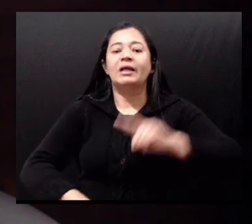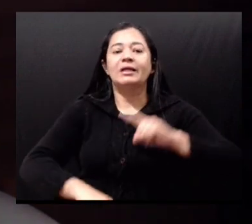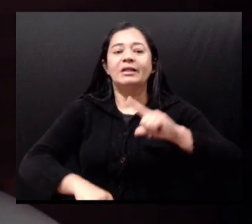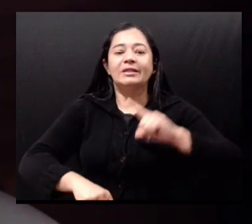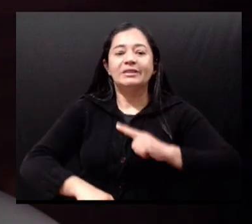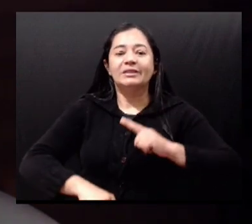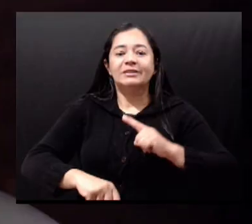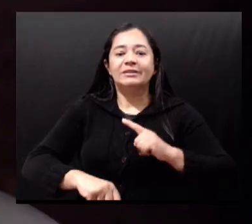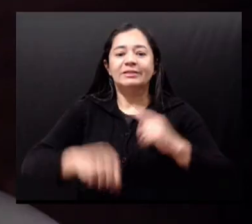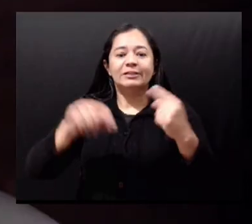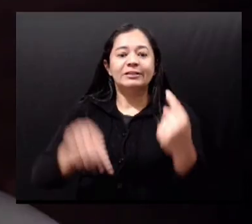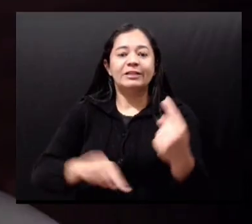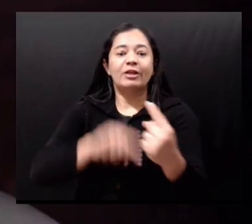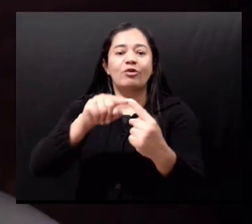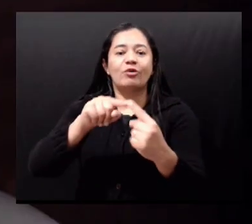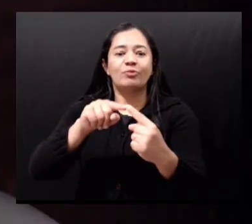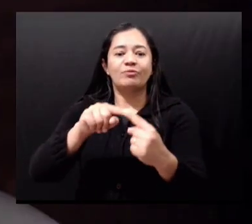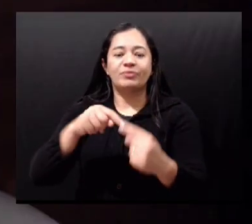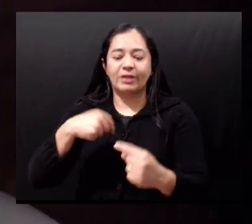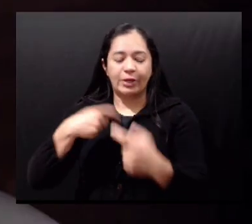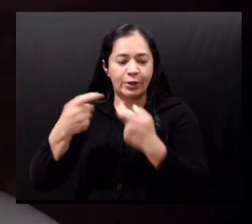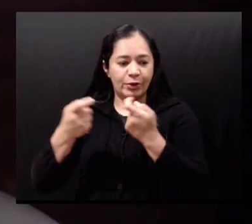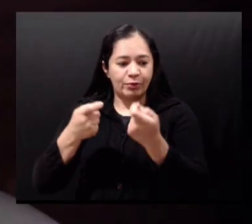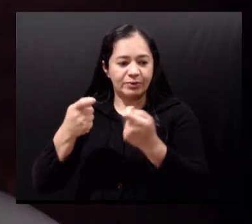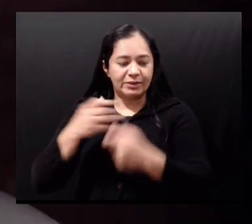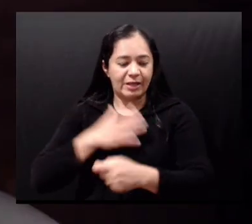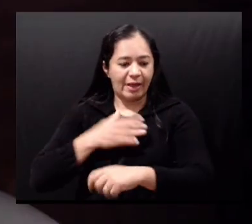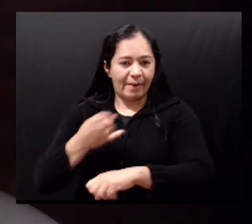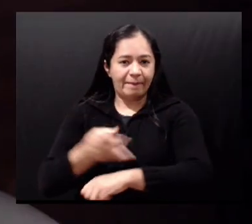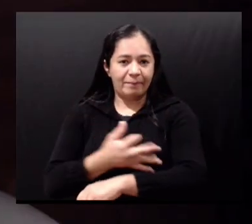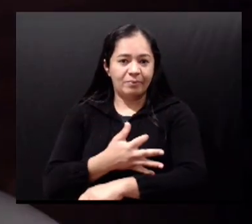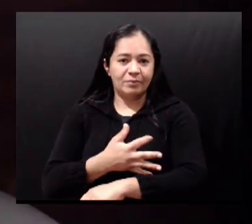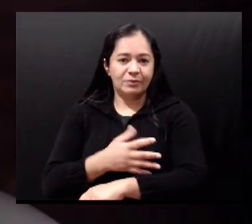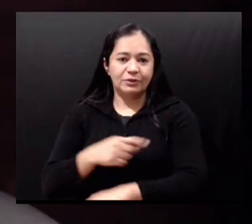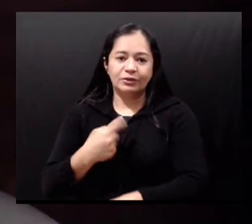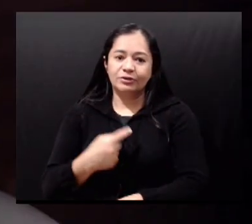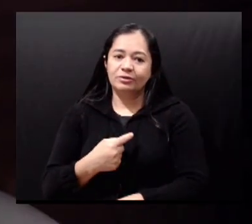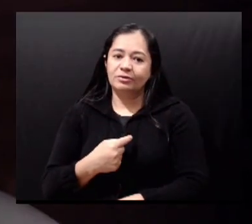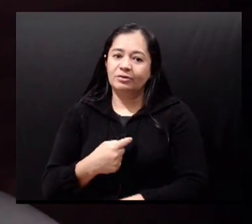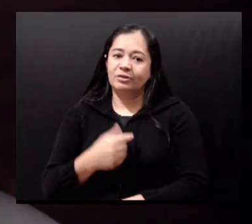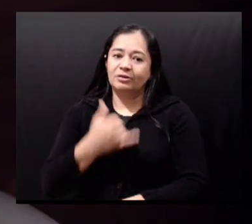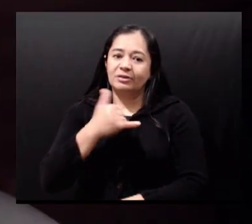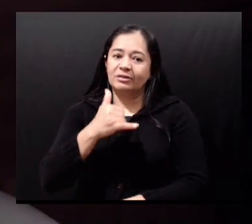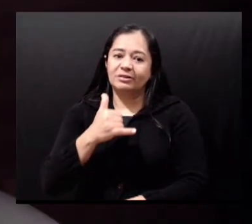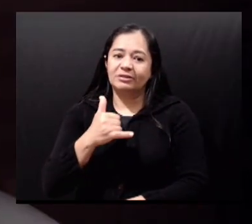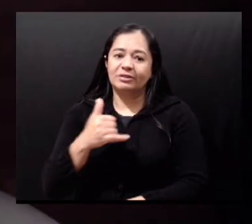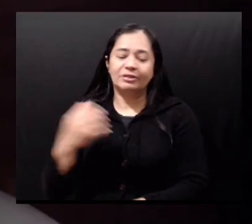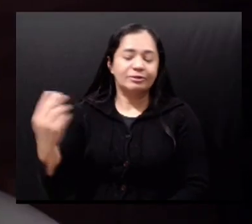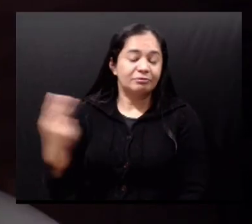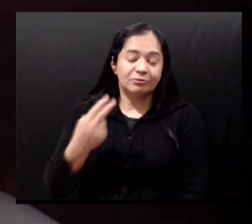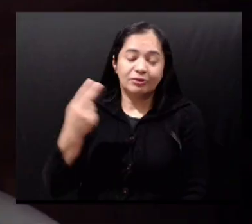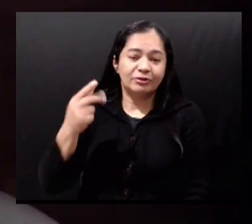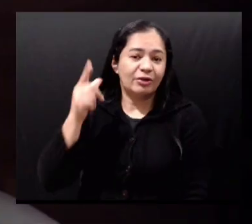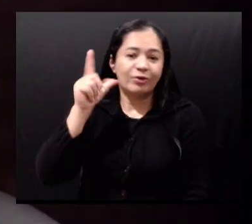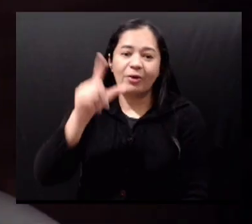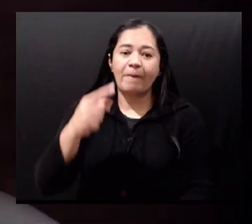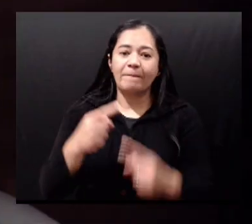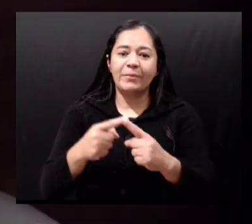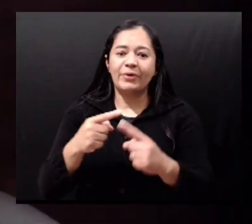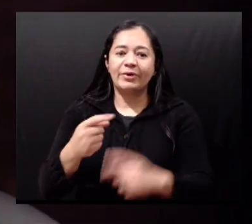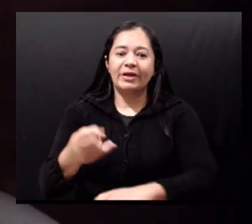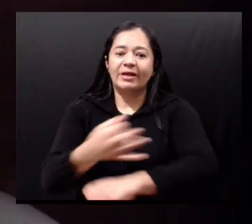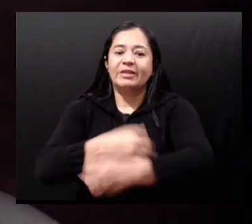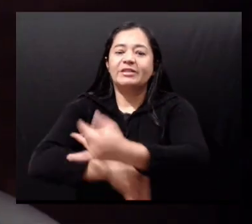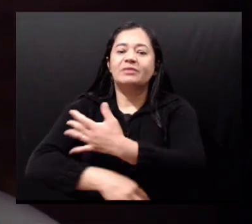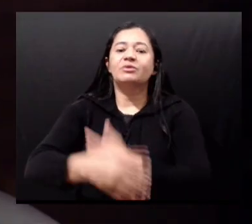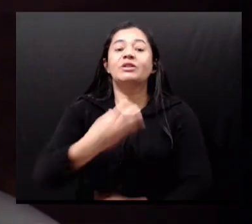eu preciso controlar as minhas emoções, a gente está gastando uma energia com uma coisa que não vai conseguir, porque as emoções, elas vão existir porque você é